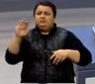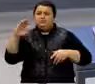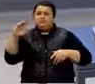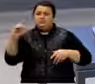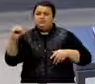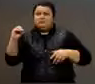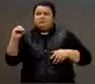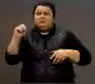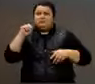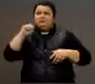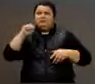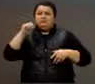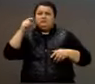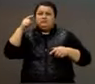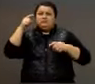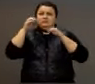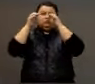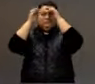encéfalo